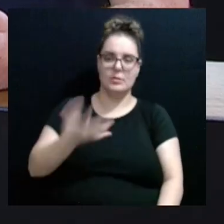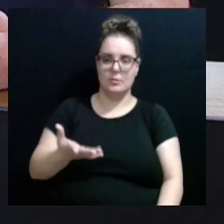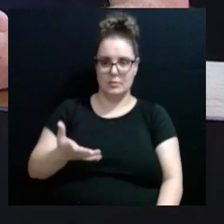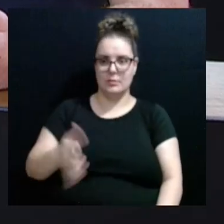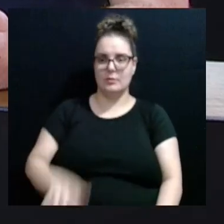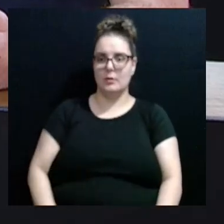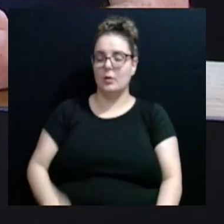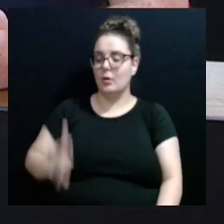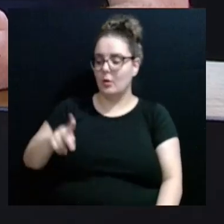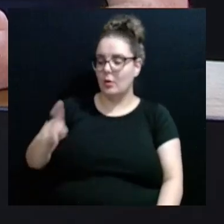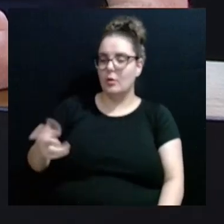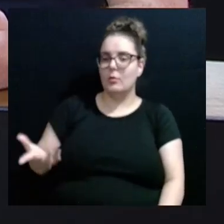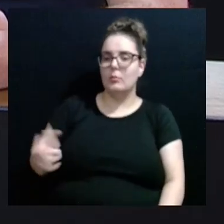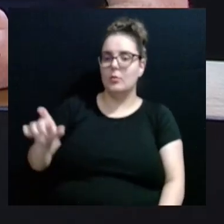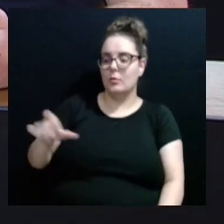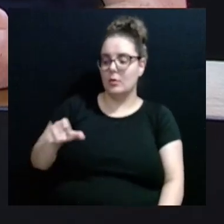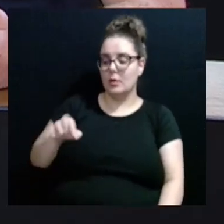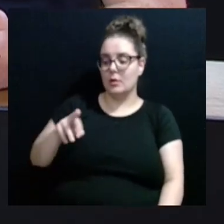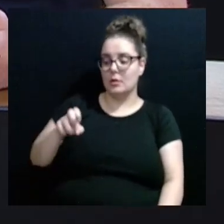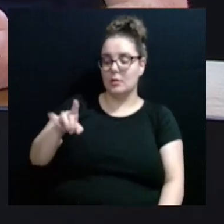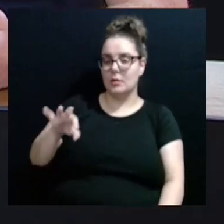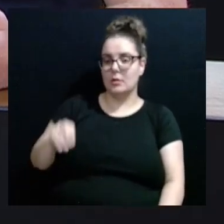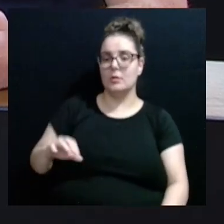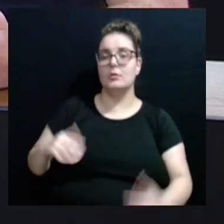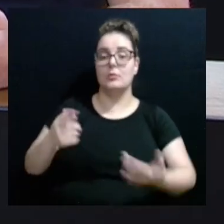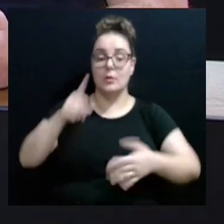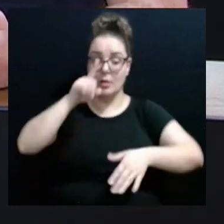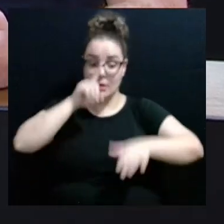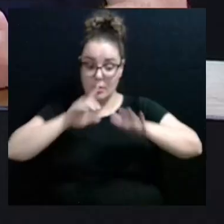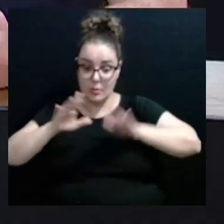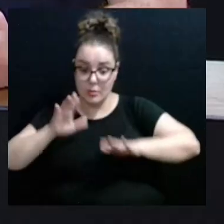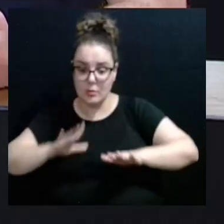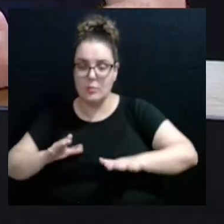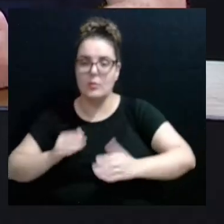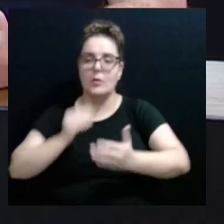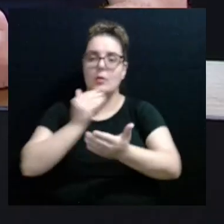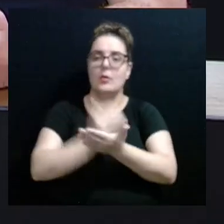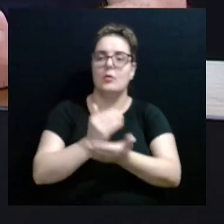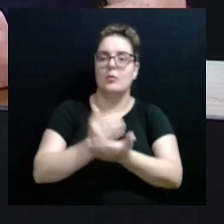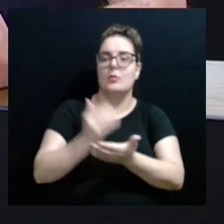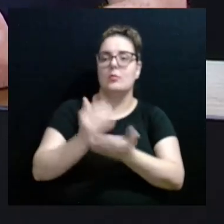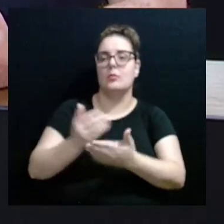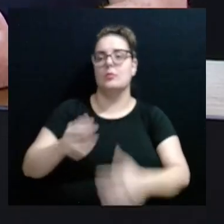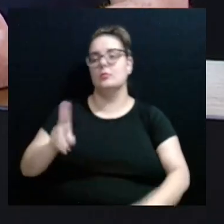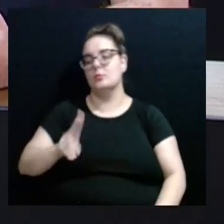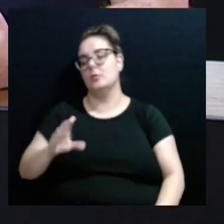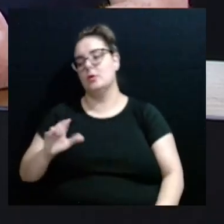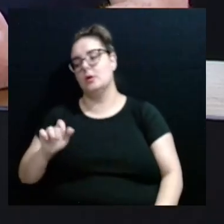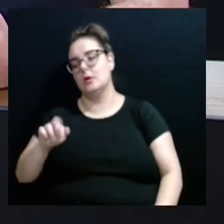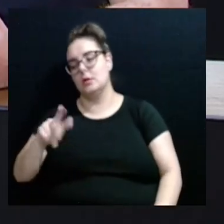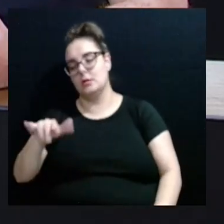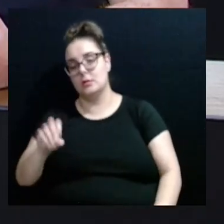cartão de crédito, né? Quais os cuidados ao parcelar ou usar o cartão de crédito que as pessoas têm que ter?